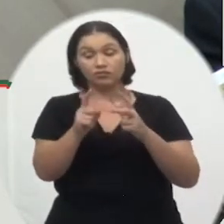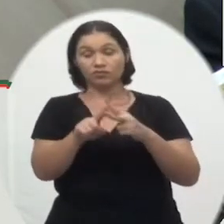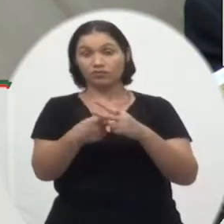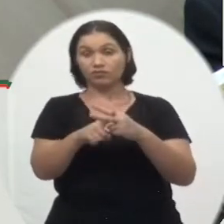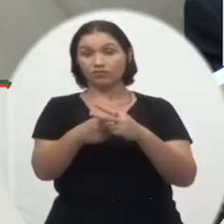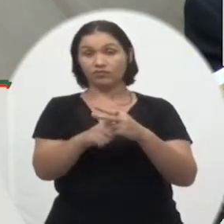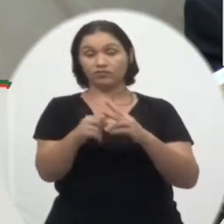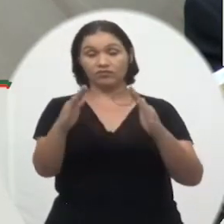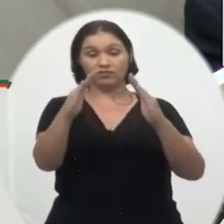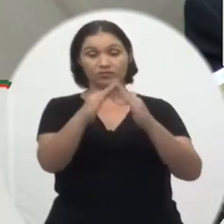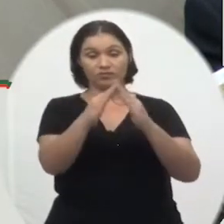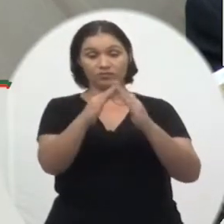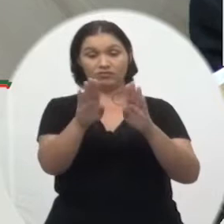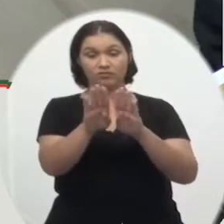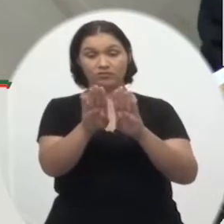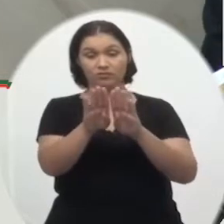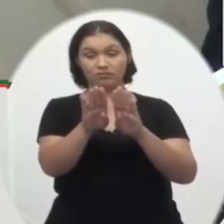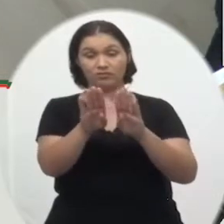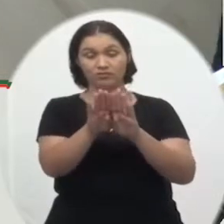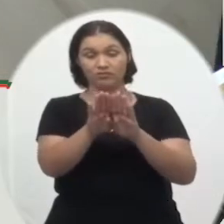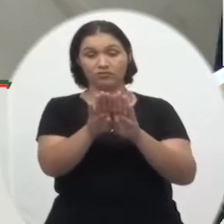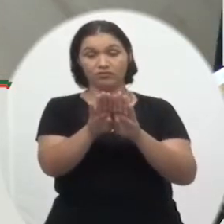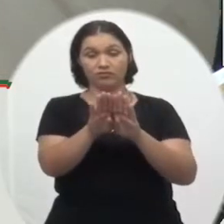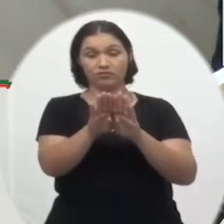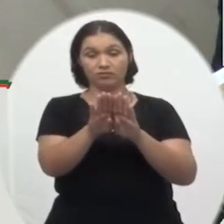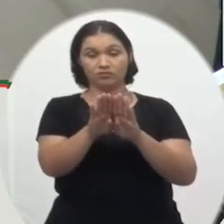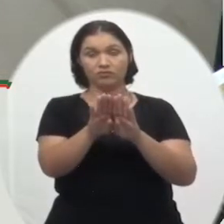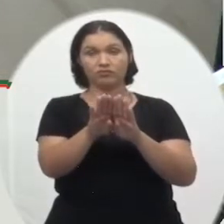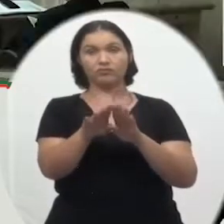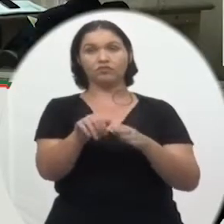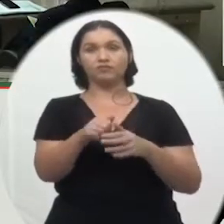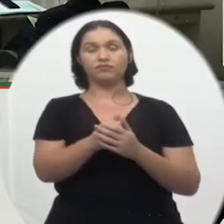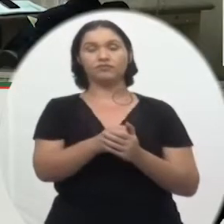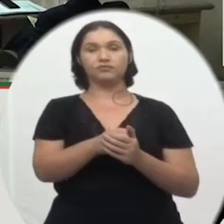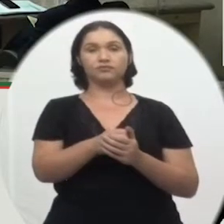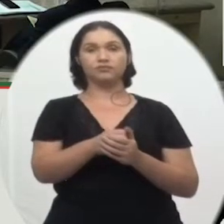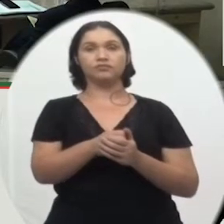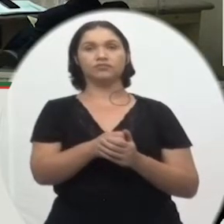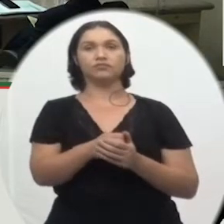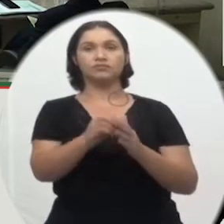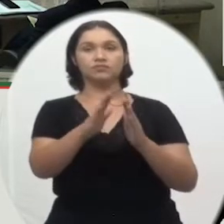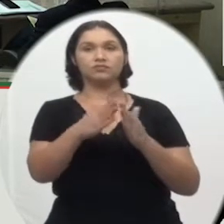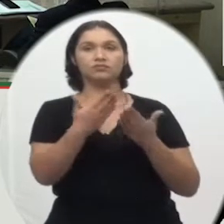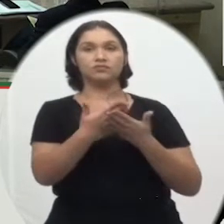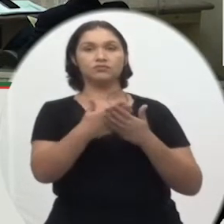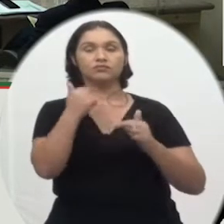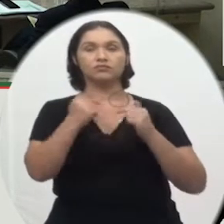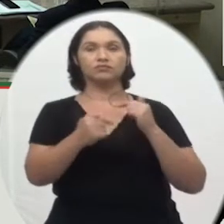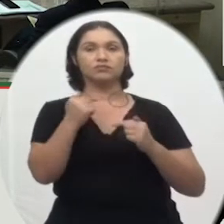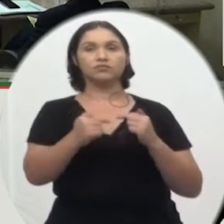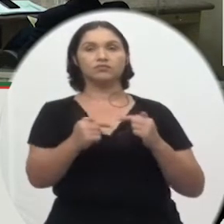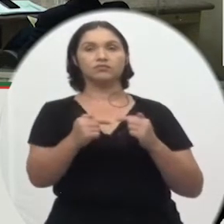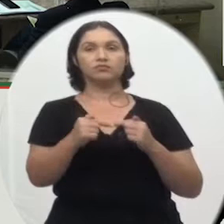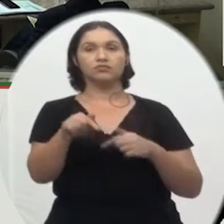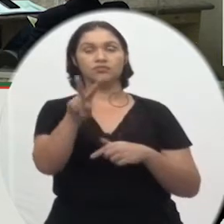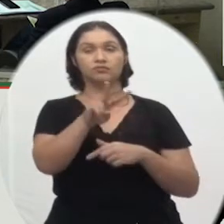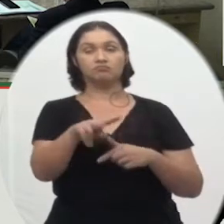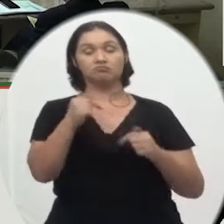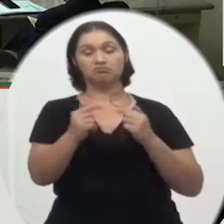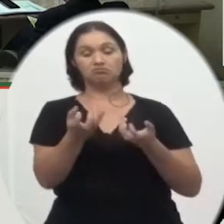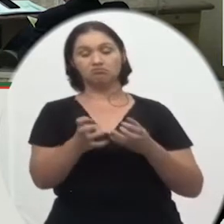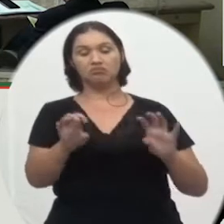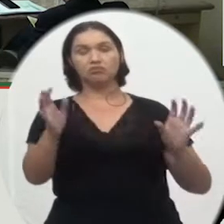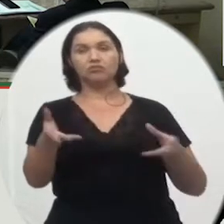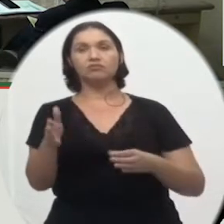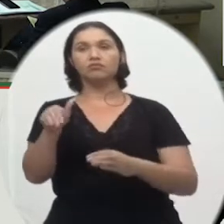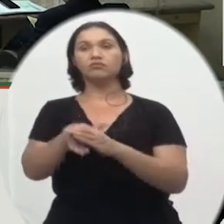das calhas, pintura e construção de um acesso aos cadeirantes. O requerimento está em discussão. Não havendo quem queira